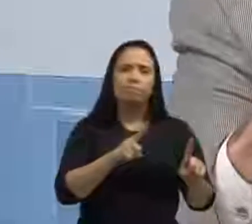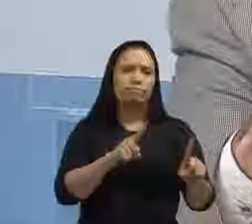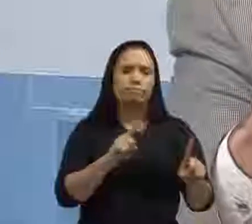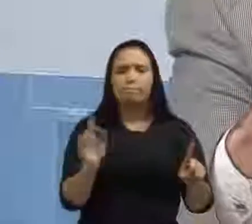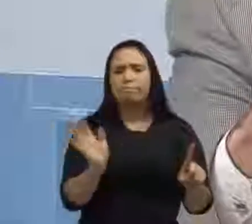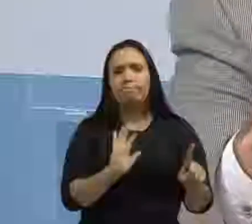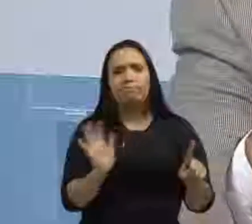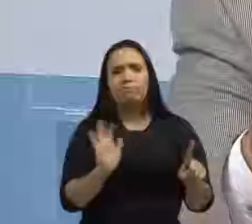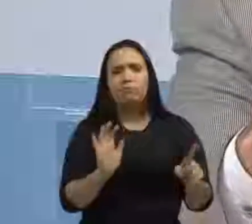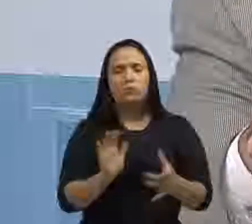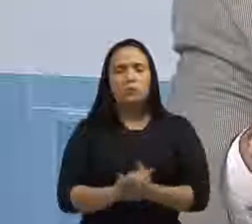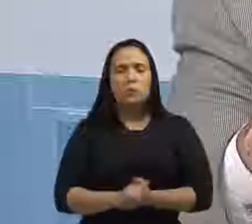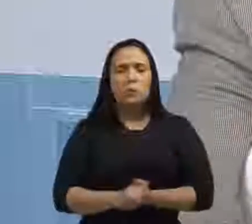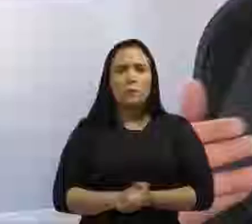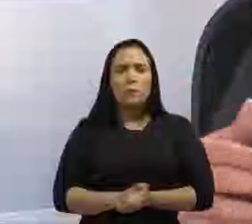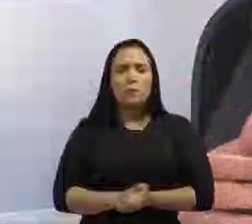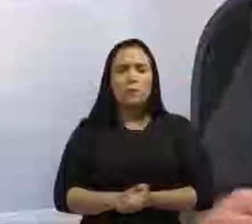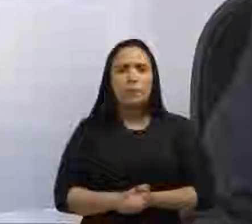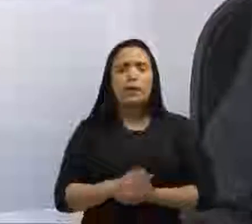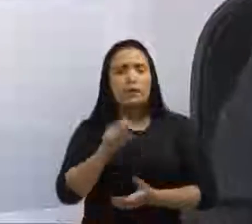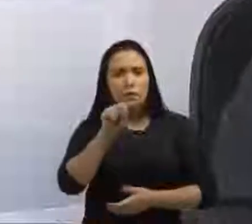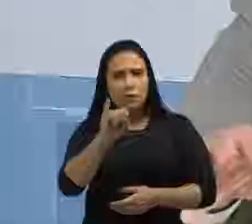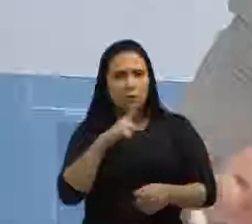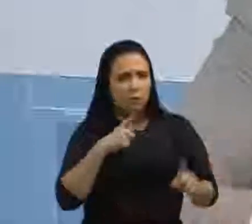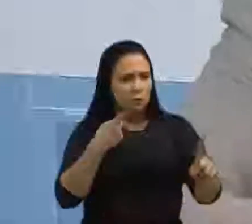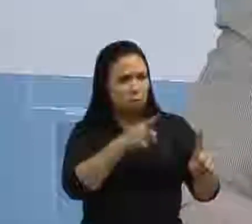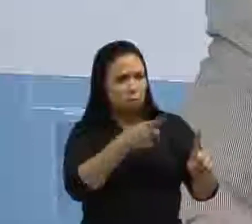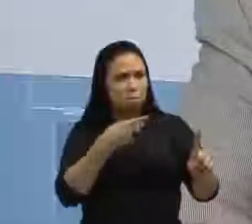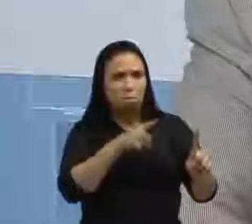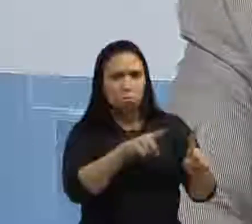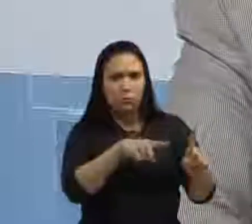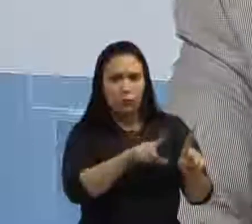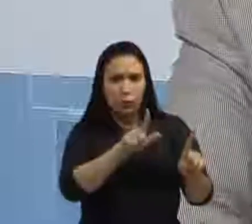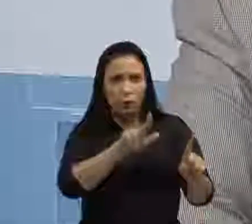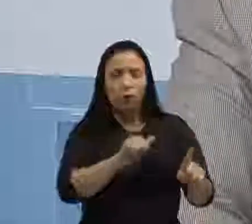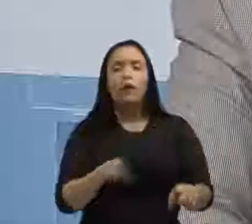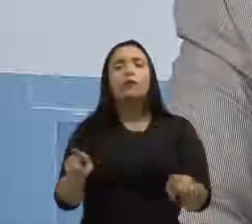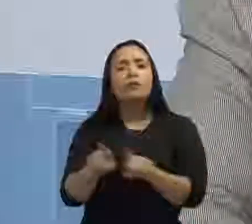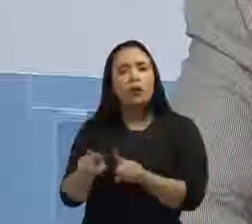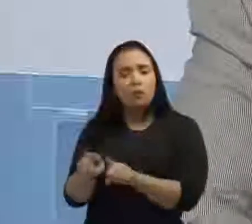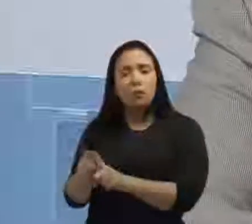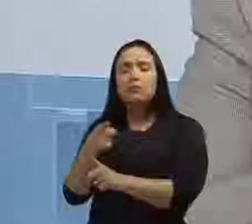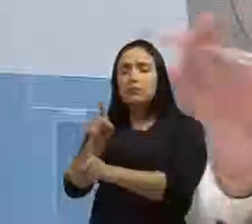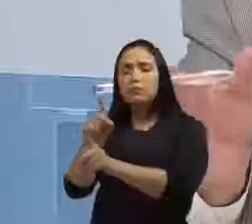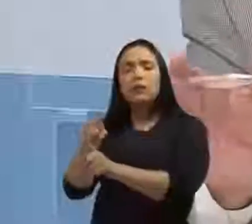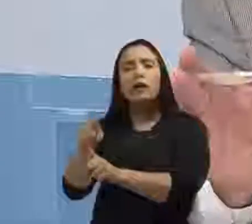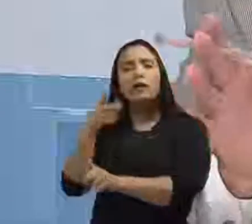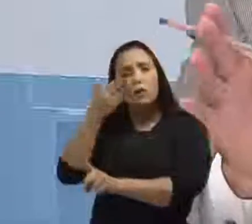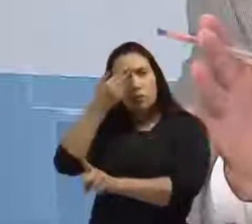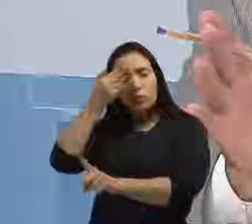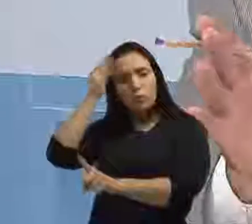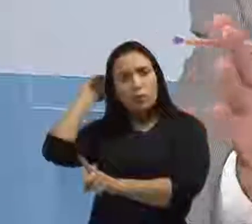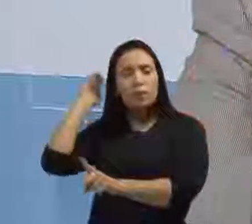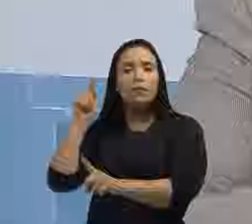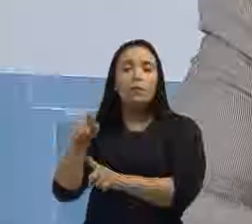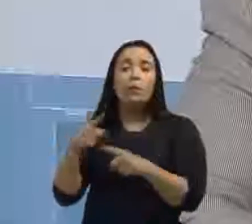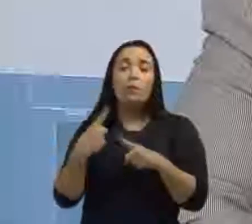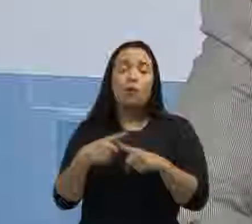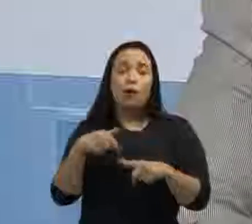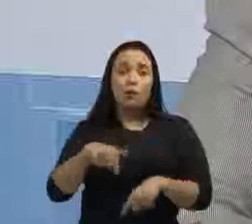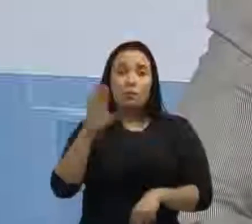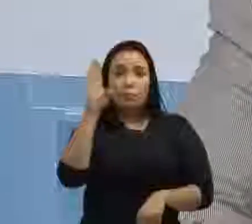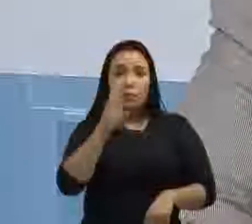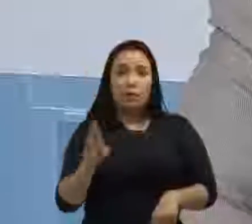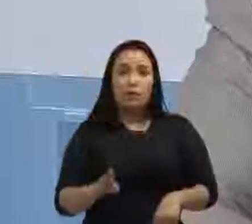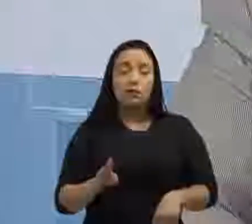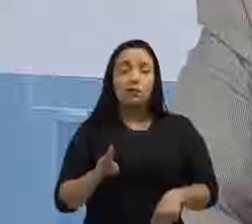acabou, cara. Não, mas é o que eu estou... Acabou. Se tem perseguição ao Lula, imagina o Michel Temer. Porque o Lula é ex-presidente, e nesse país, rei